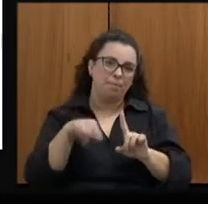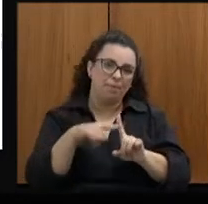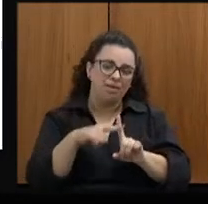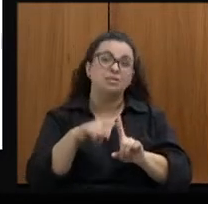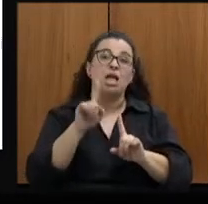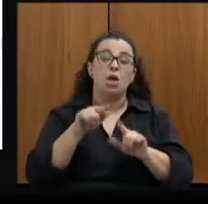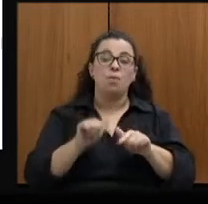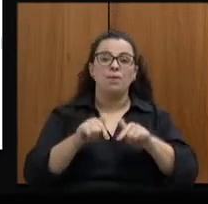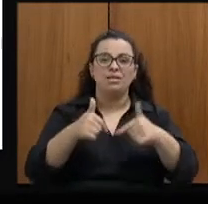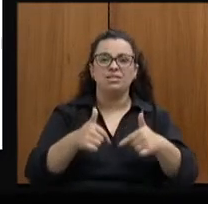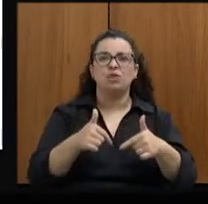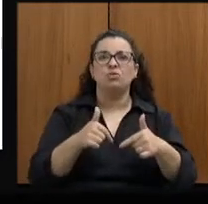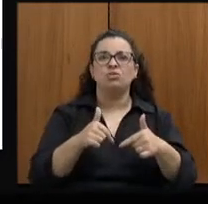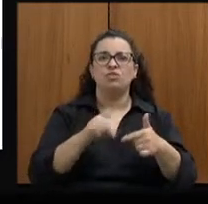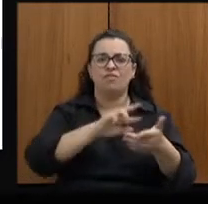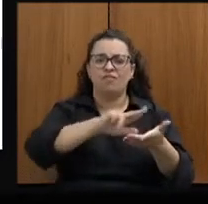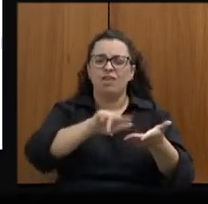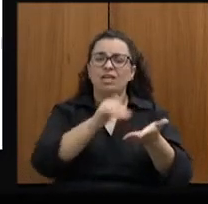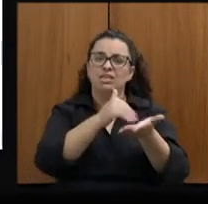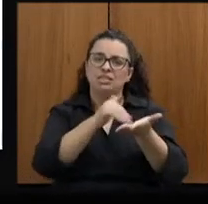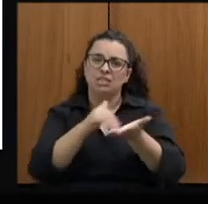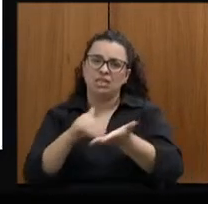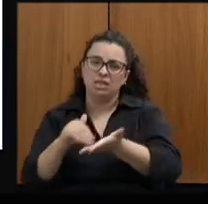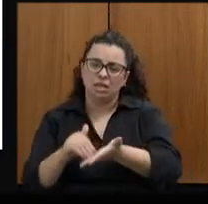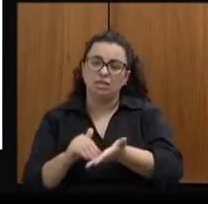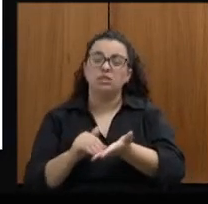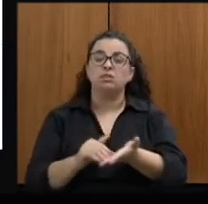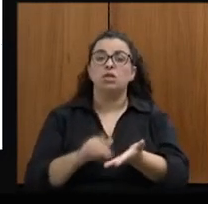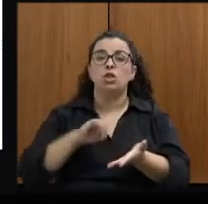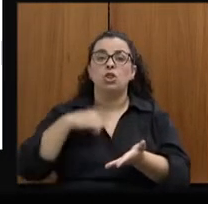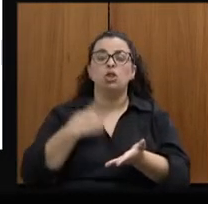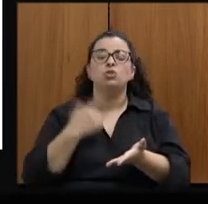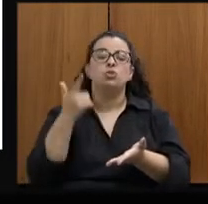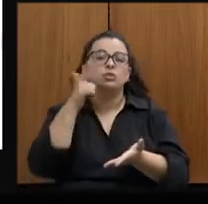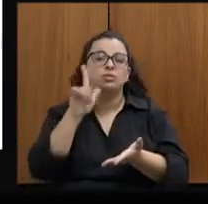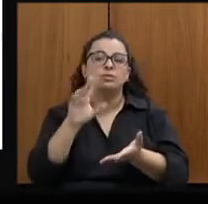SECULT. Nós conseguimos a inclusão do segmento no REDS.